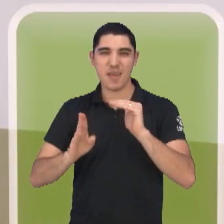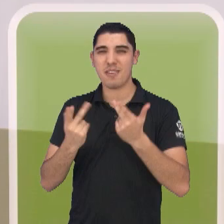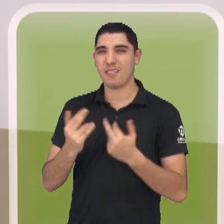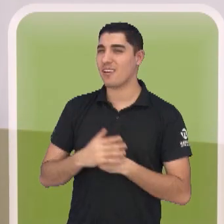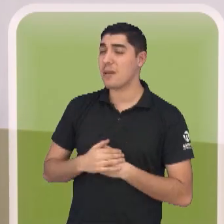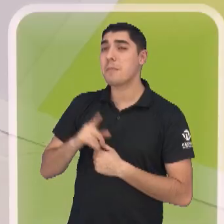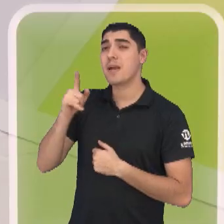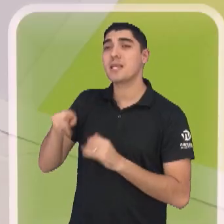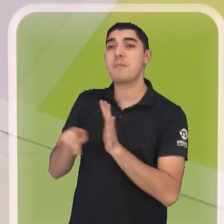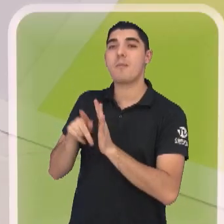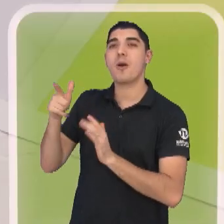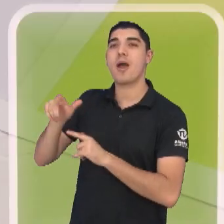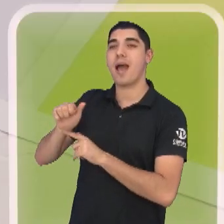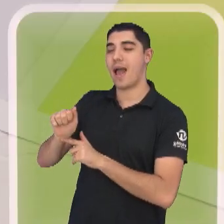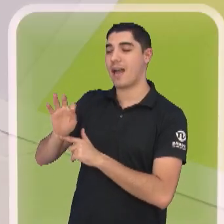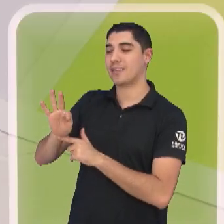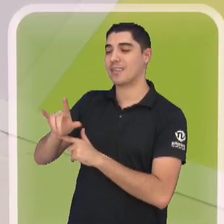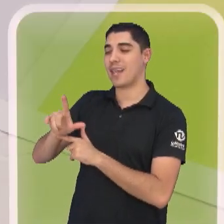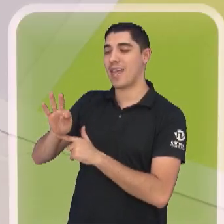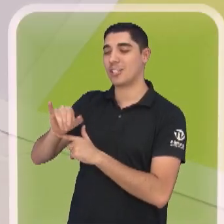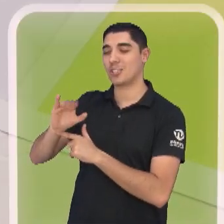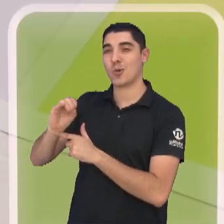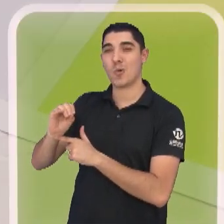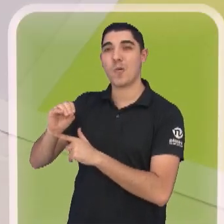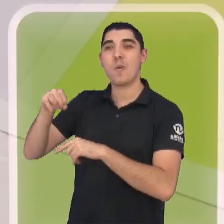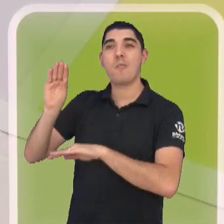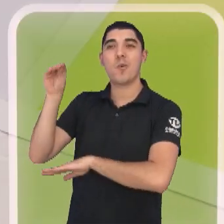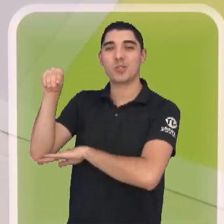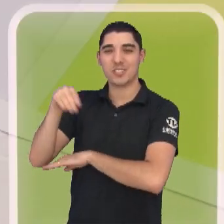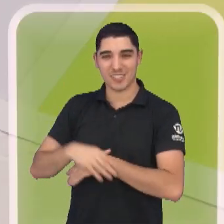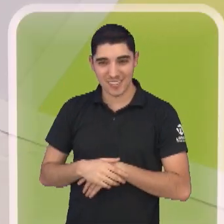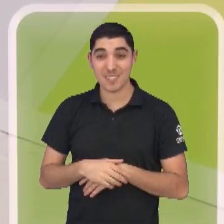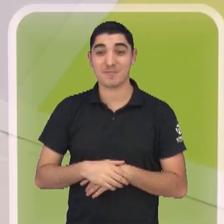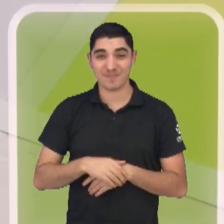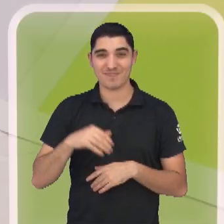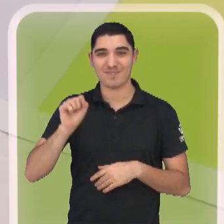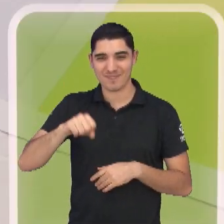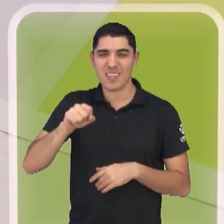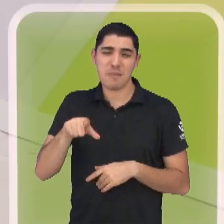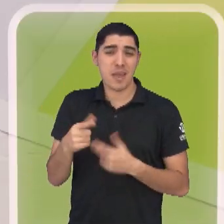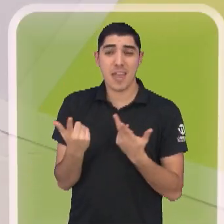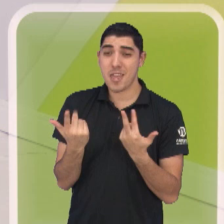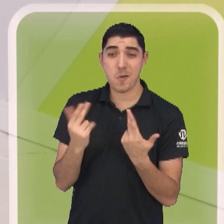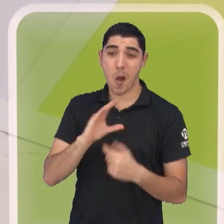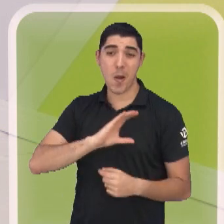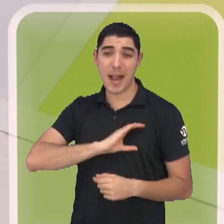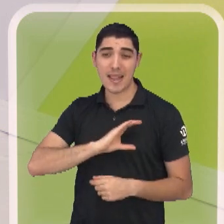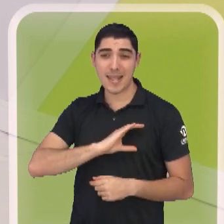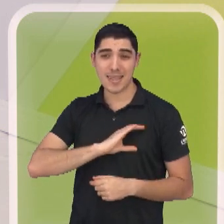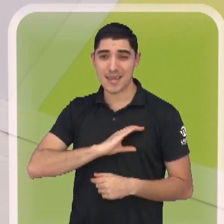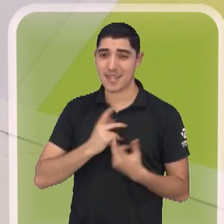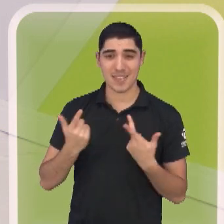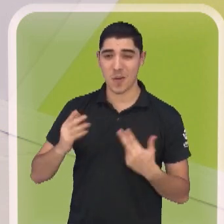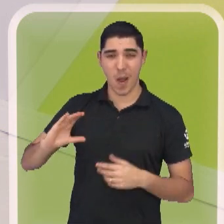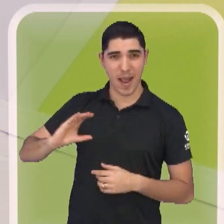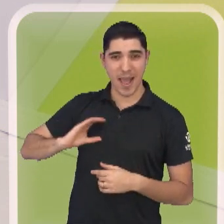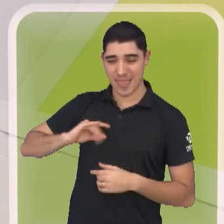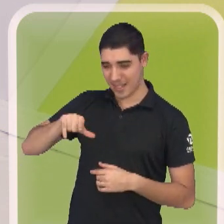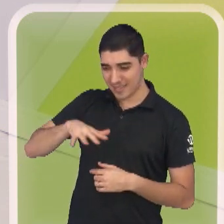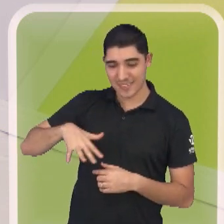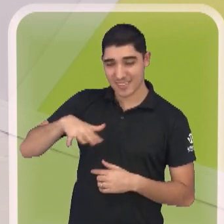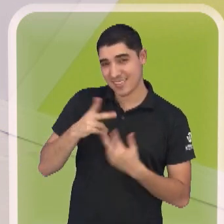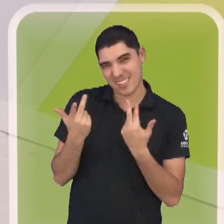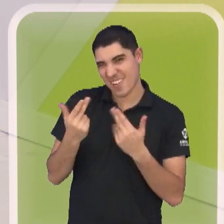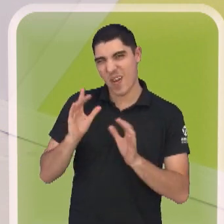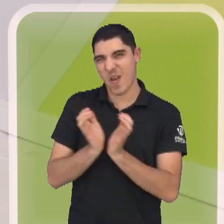de Mogi Atlético de Mogi o Atlético de uma grande Atlético de Mogi é um espetáculo é a mesma campanha de Atlético de Mogi na bezinha é o Canadá